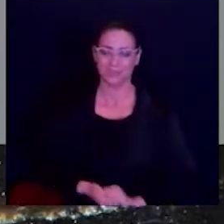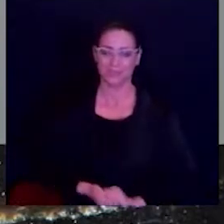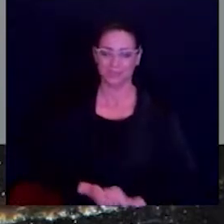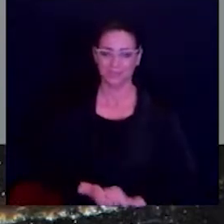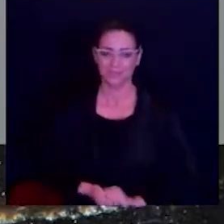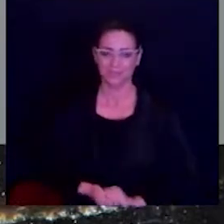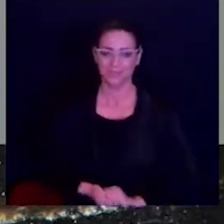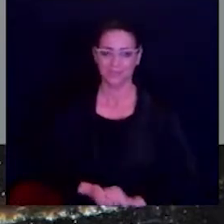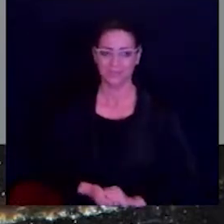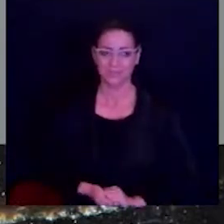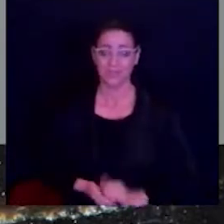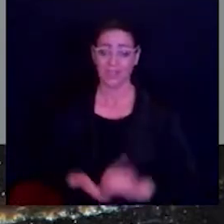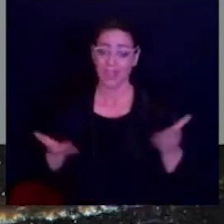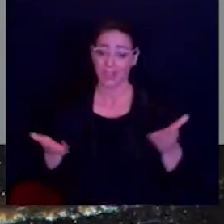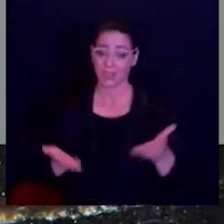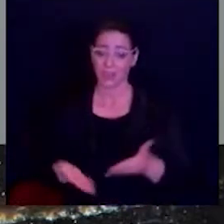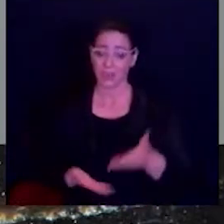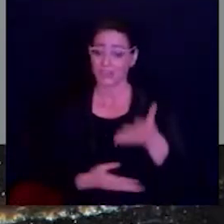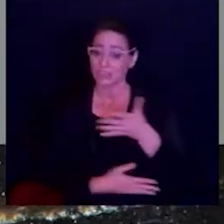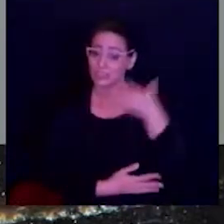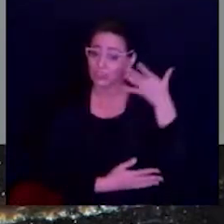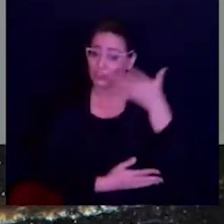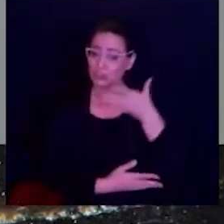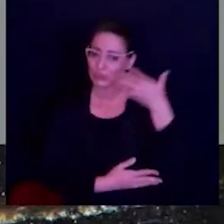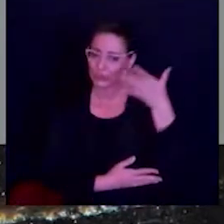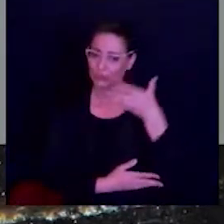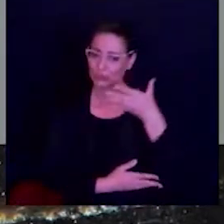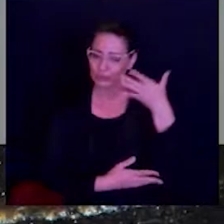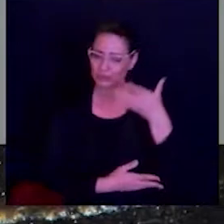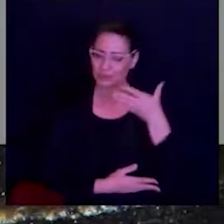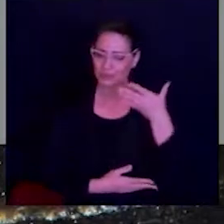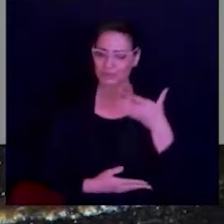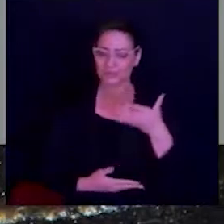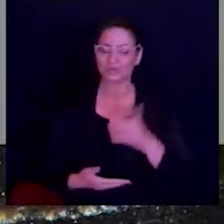Para seu discurso, convidamos Rafael Cristiano Bartes.